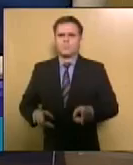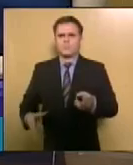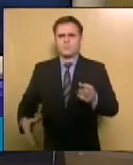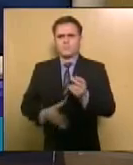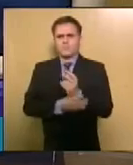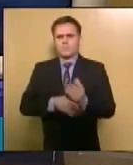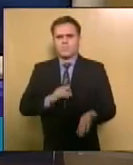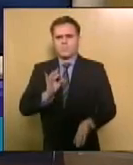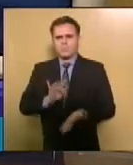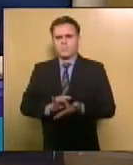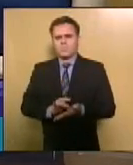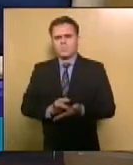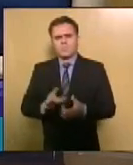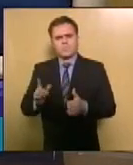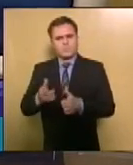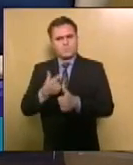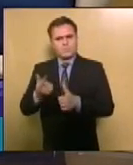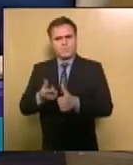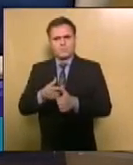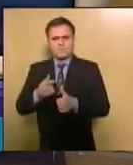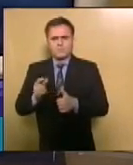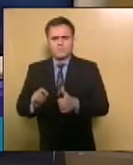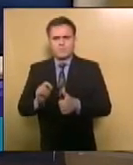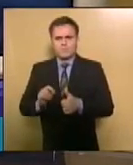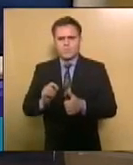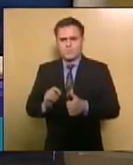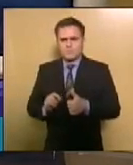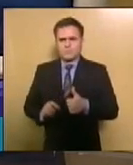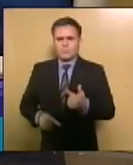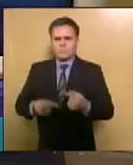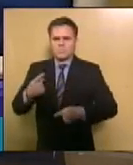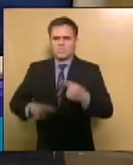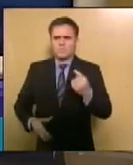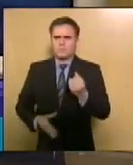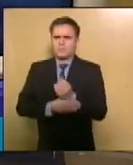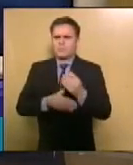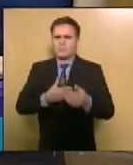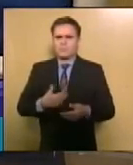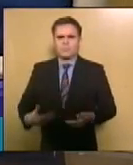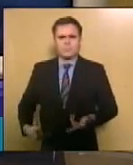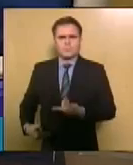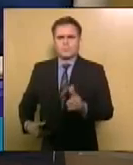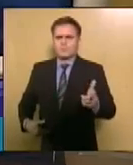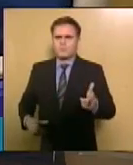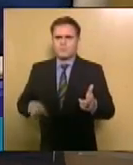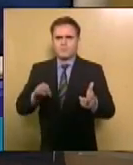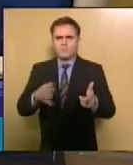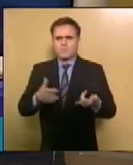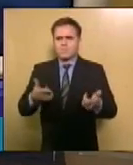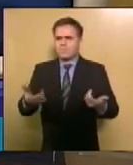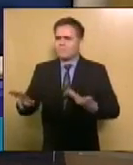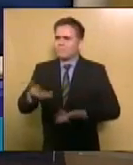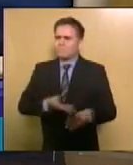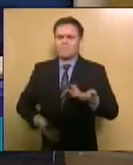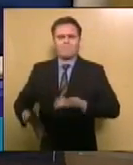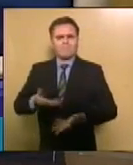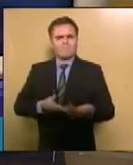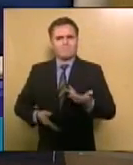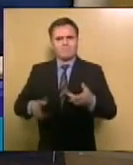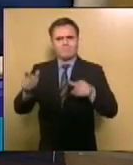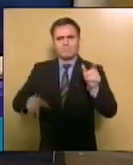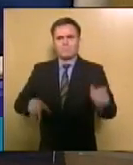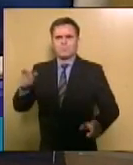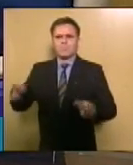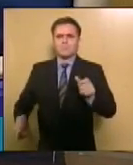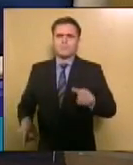efetiva primeiro não há uma política de segurança pública efetiva se não há articulação entre os atores sociais